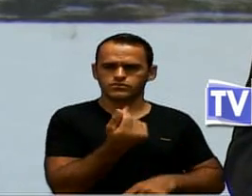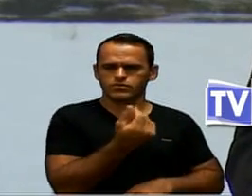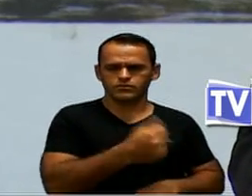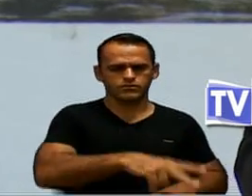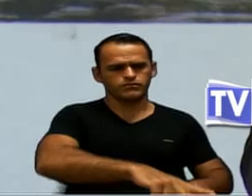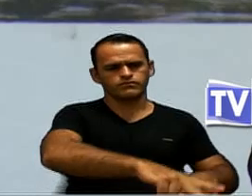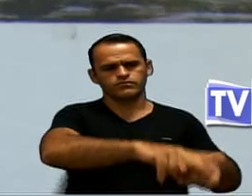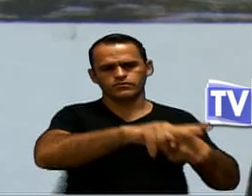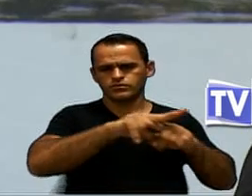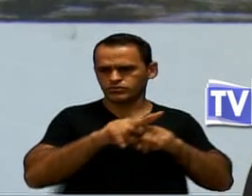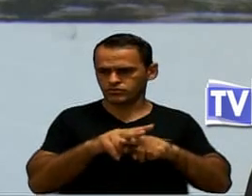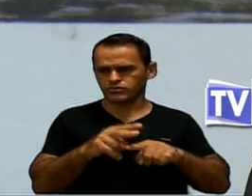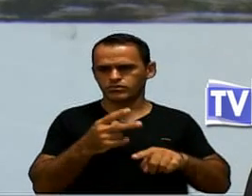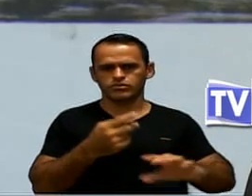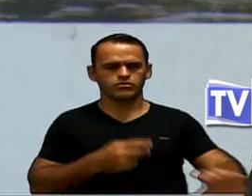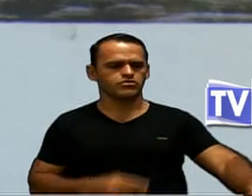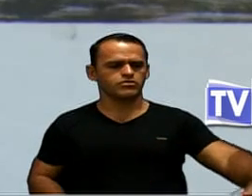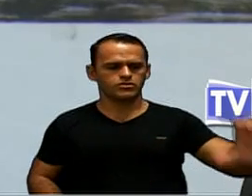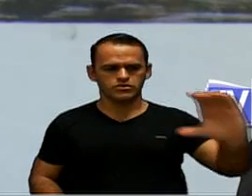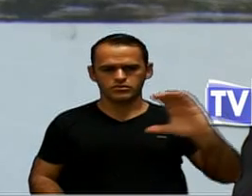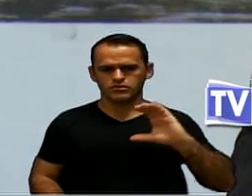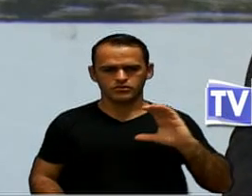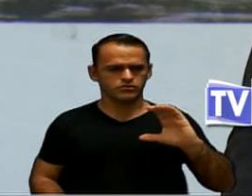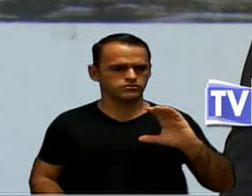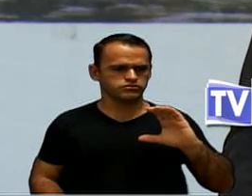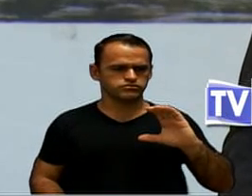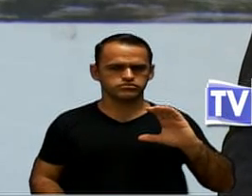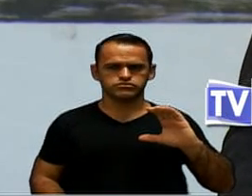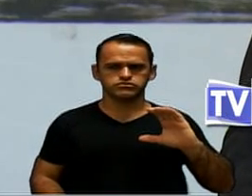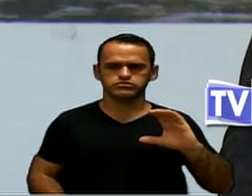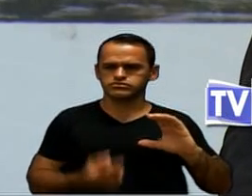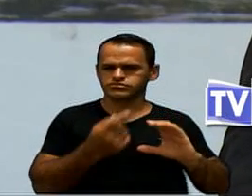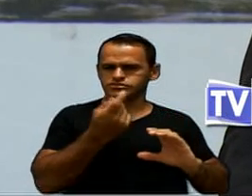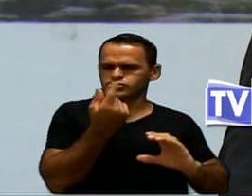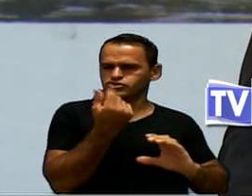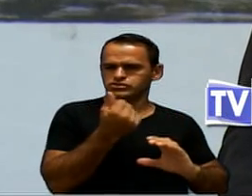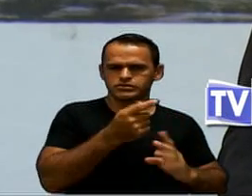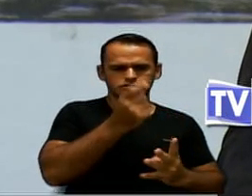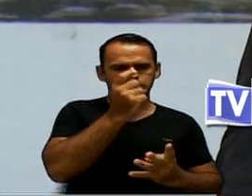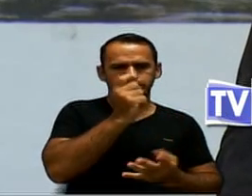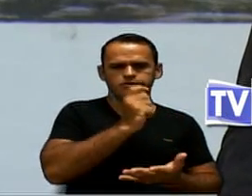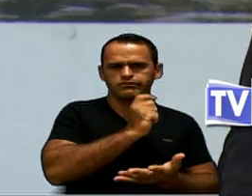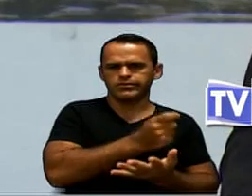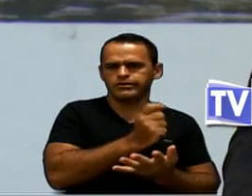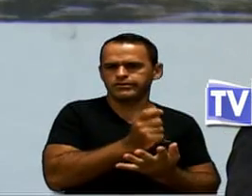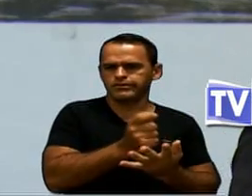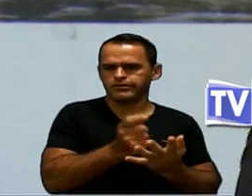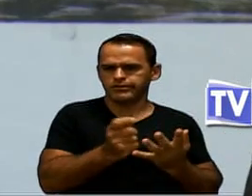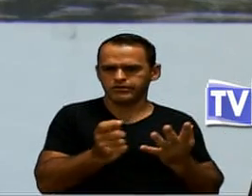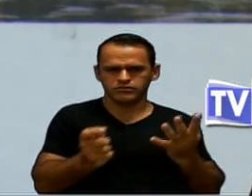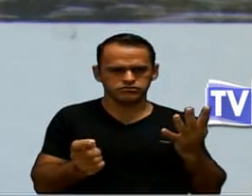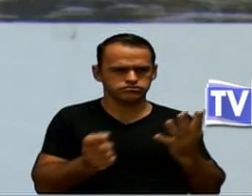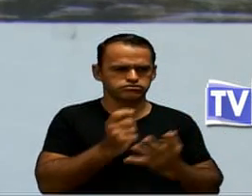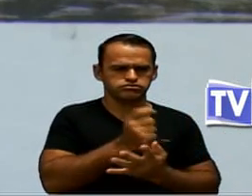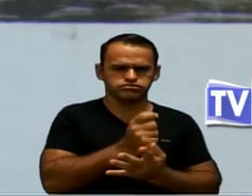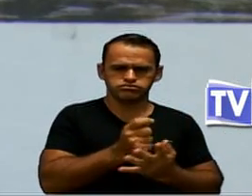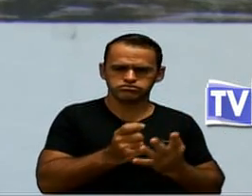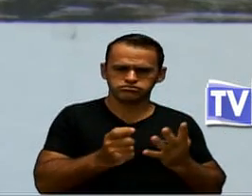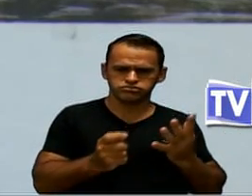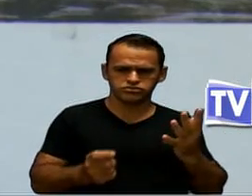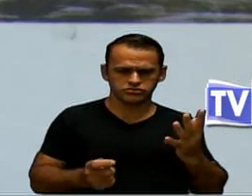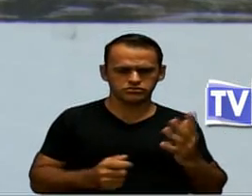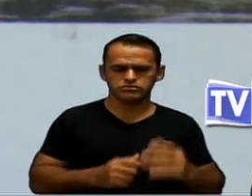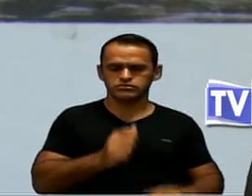é um consórcio, e por ser um consórcio, não há necessidade de ser dividido em dois projetos de lei distintos. Isso não procede.